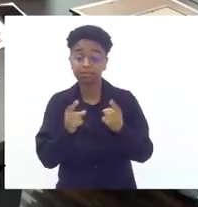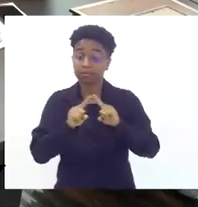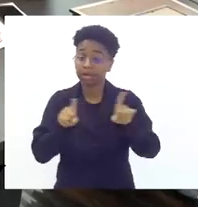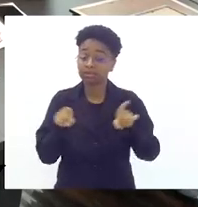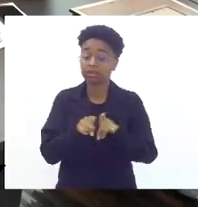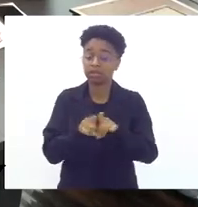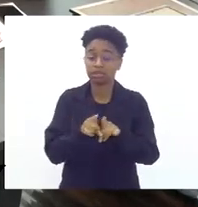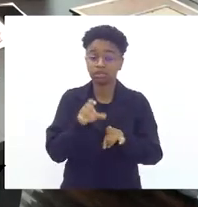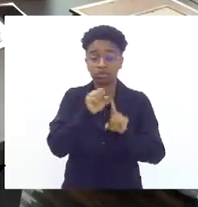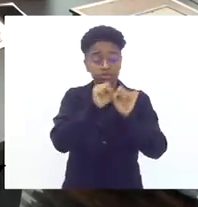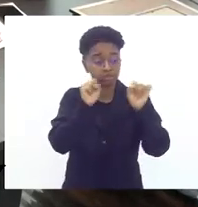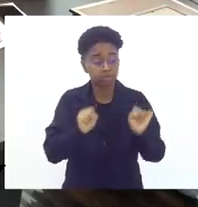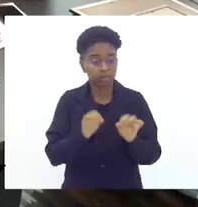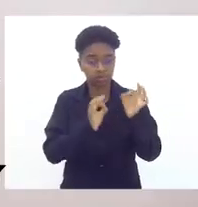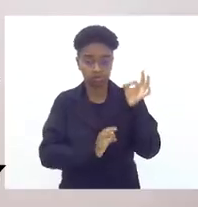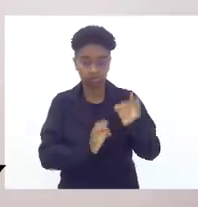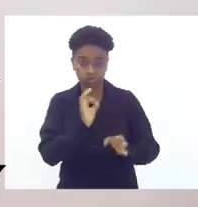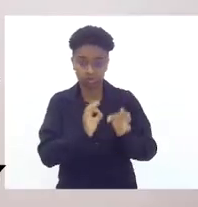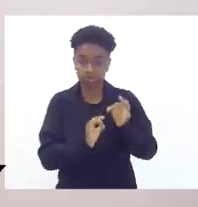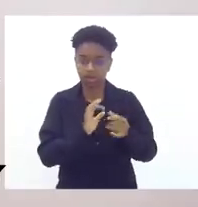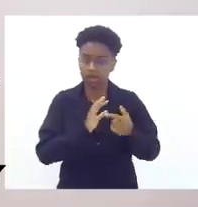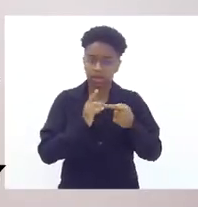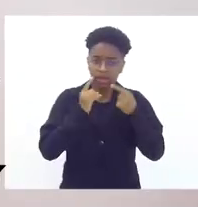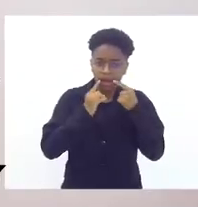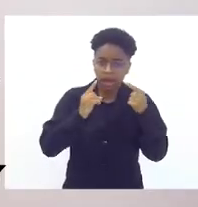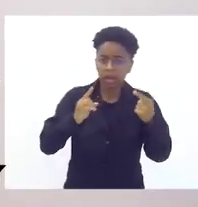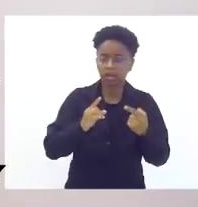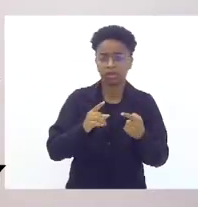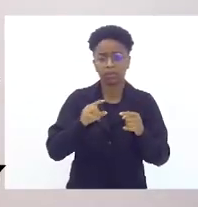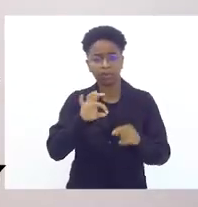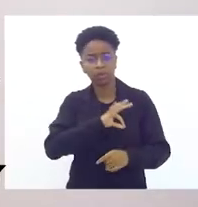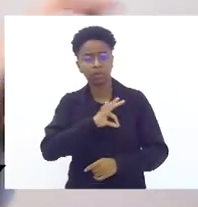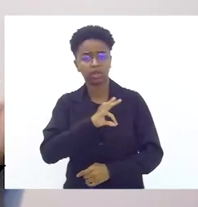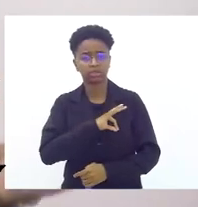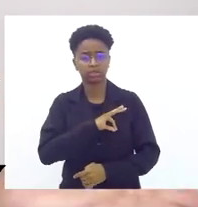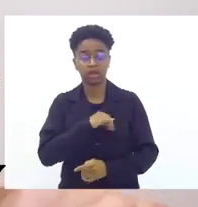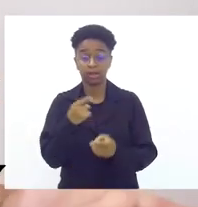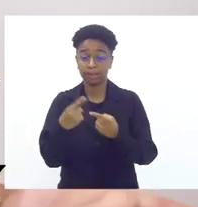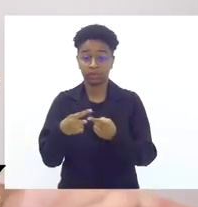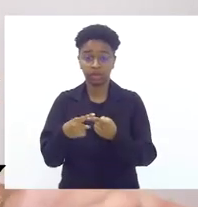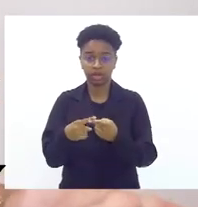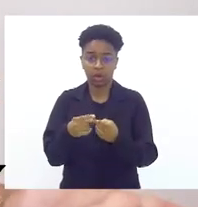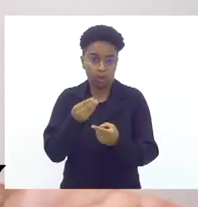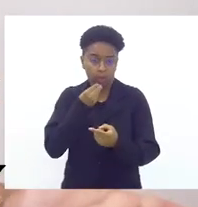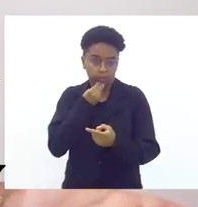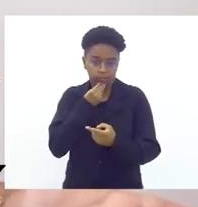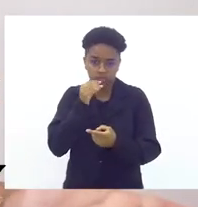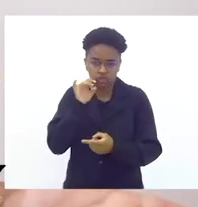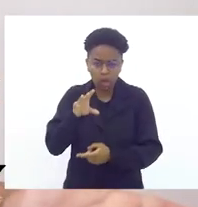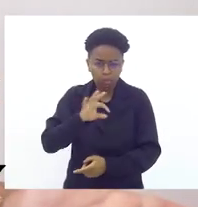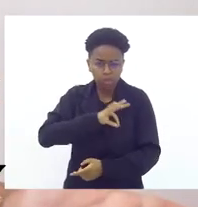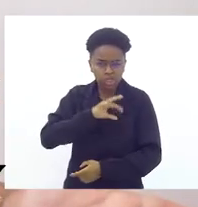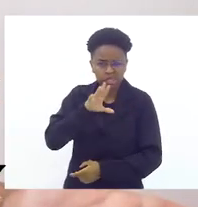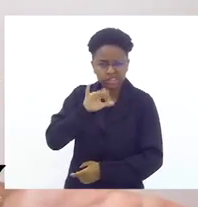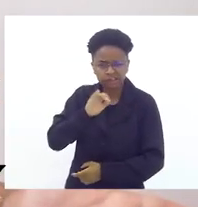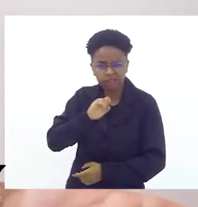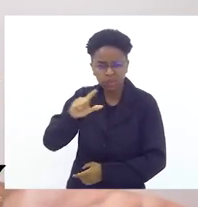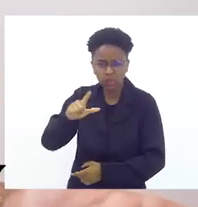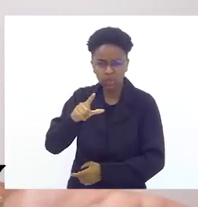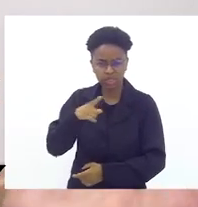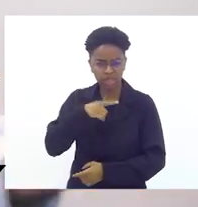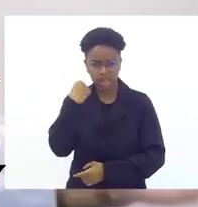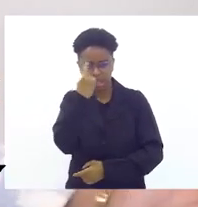de Justiça questionando as polícias porque é óbvio que não é só Polícia Civil que faz o reconhecimento